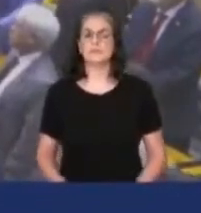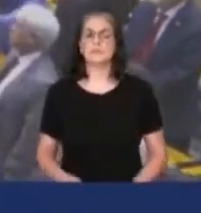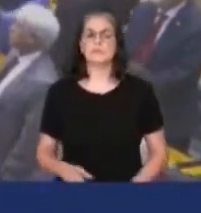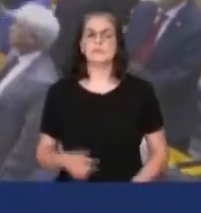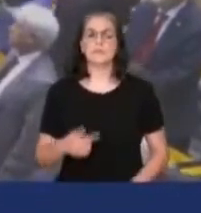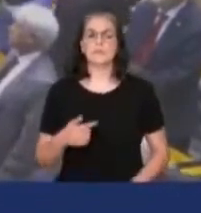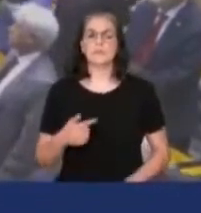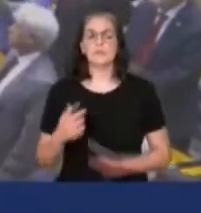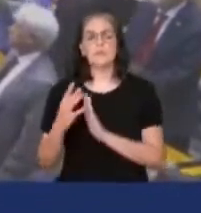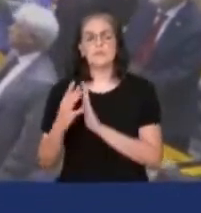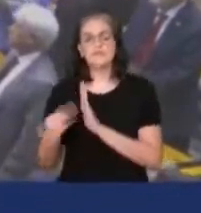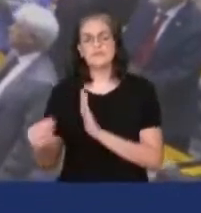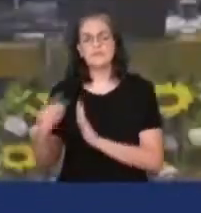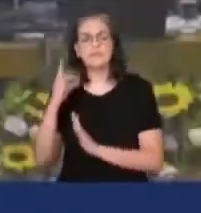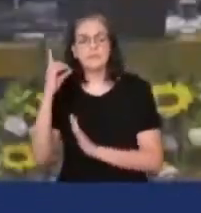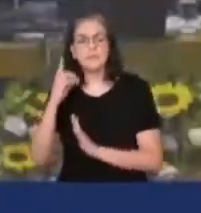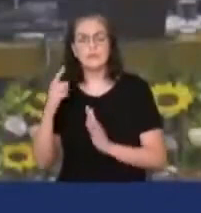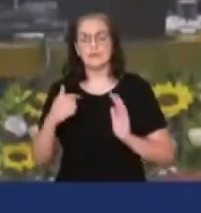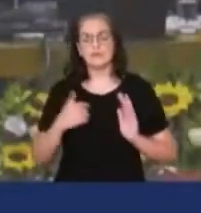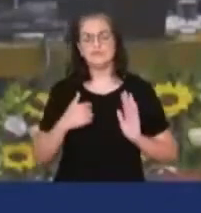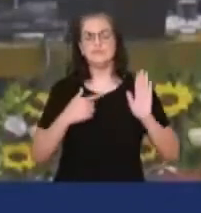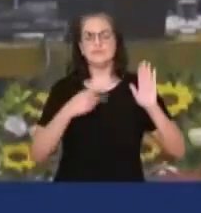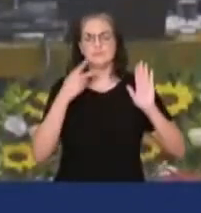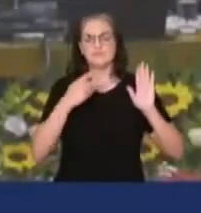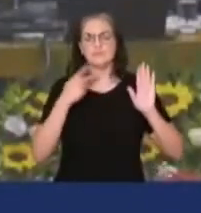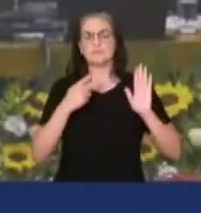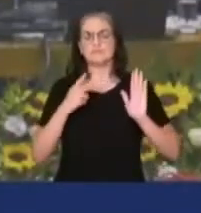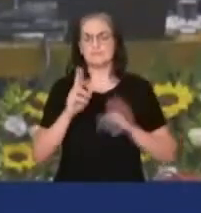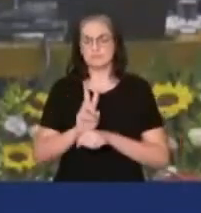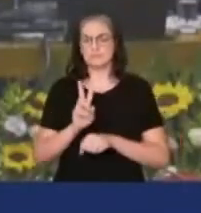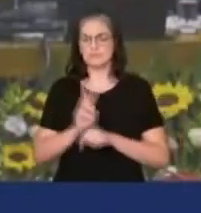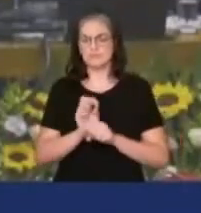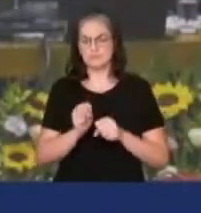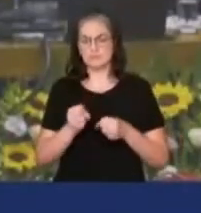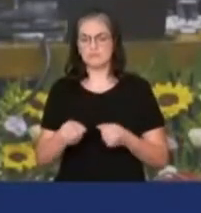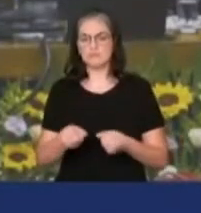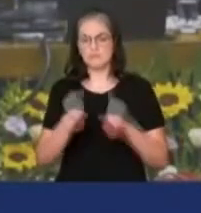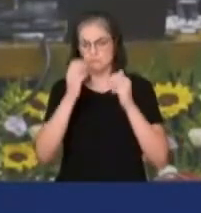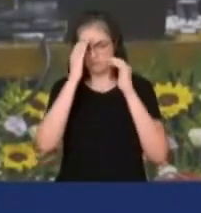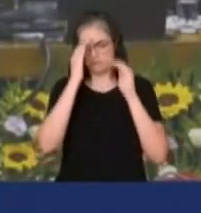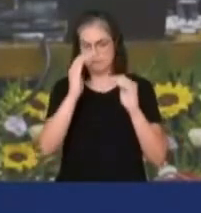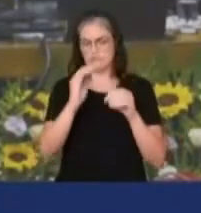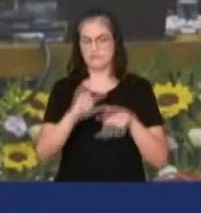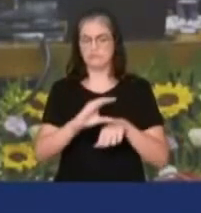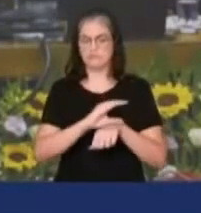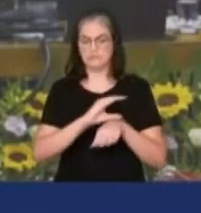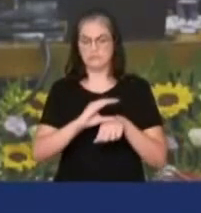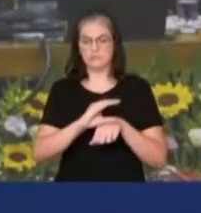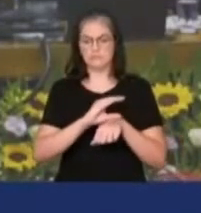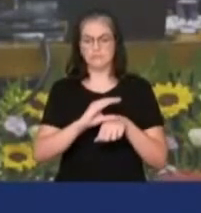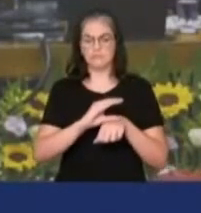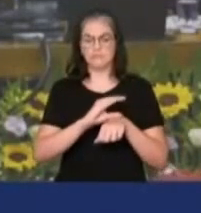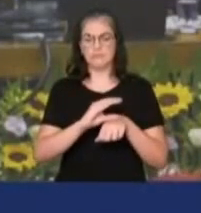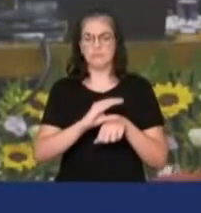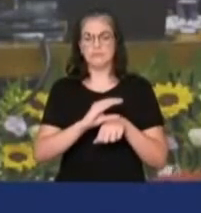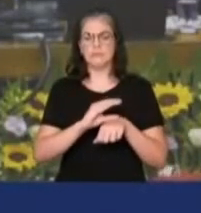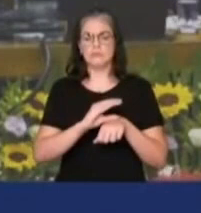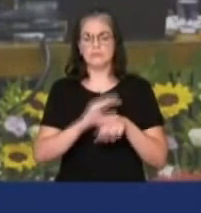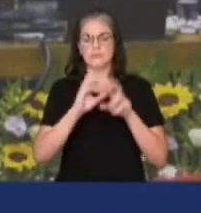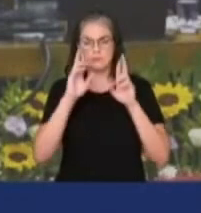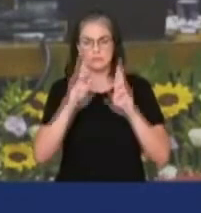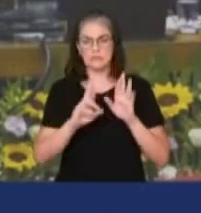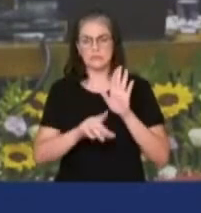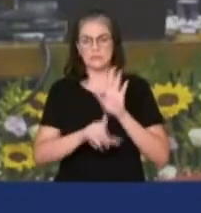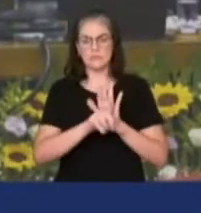manter, defender e cumprir a Constituição, observar as leis, promover